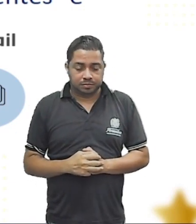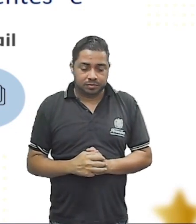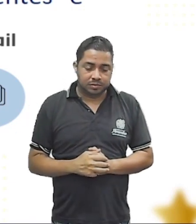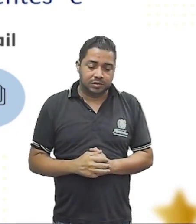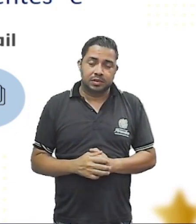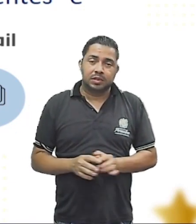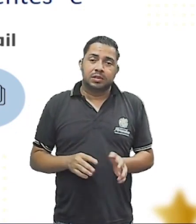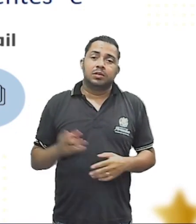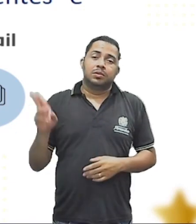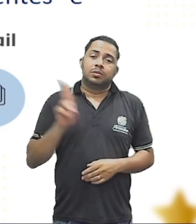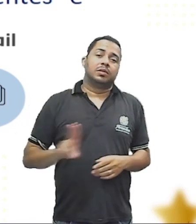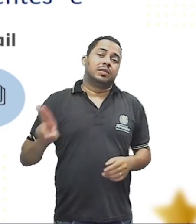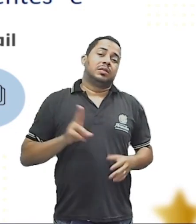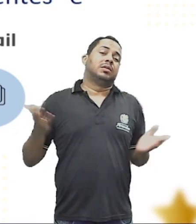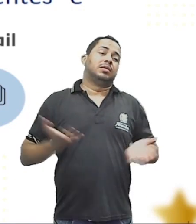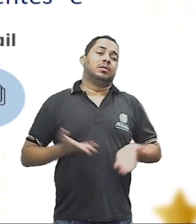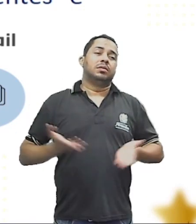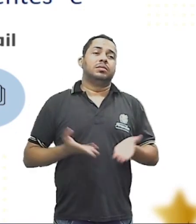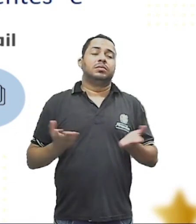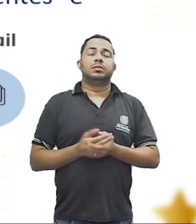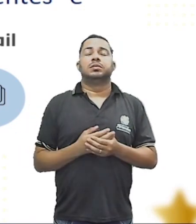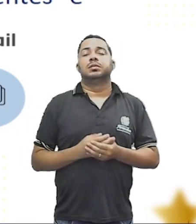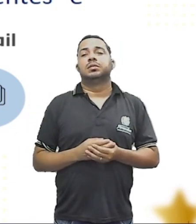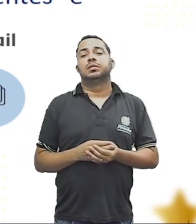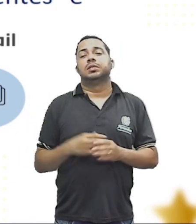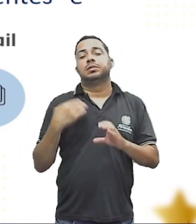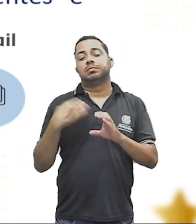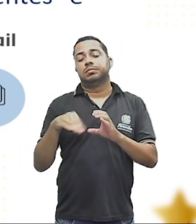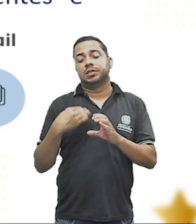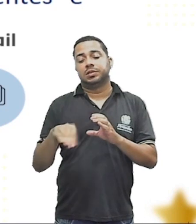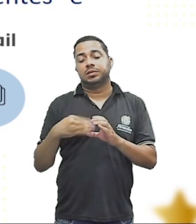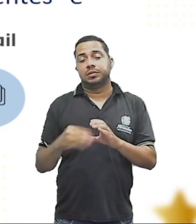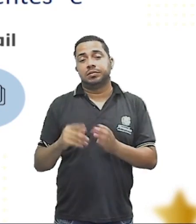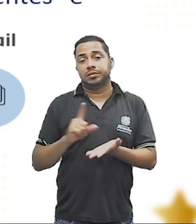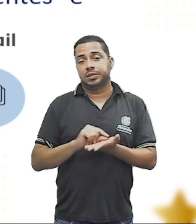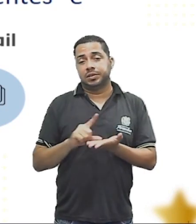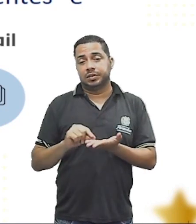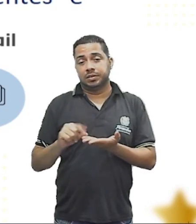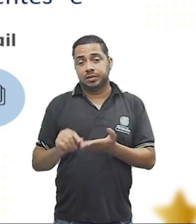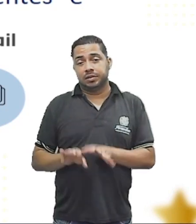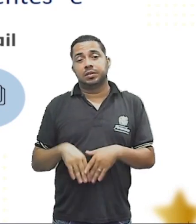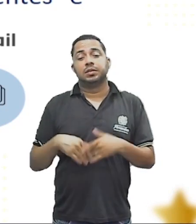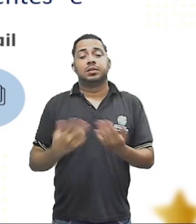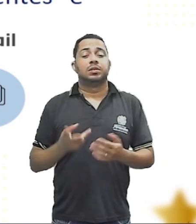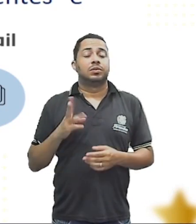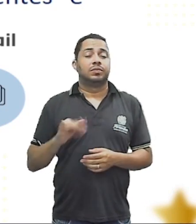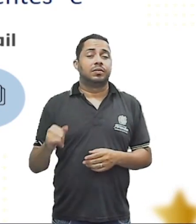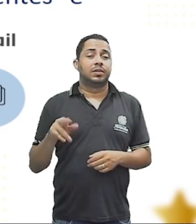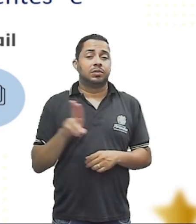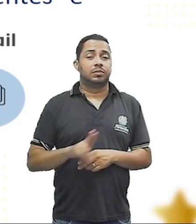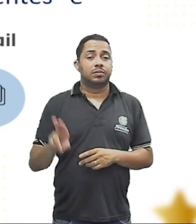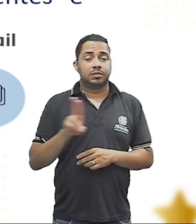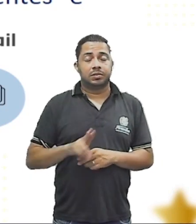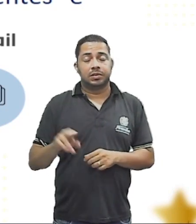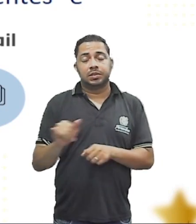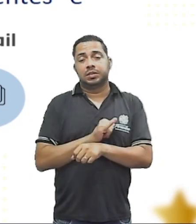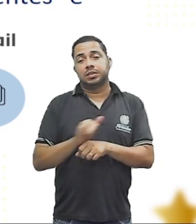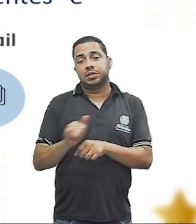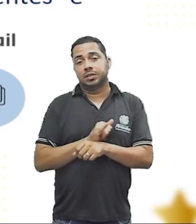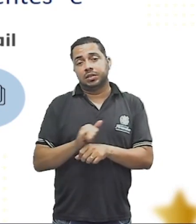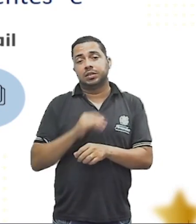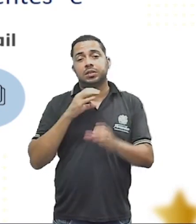sendo que utilizando agora de meios digitais, certo? Então, nós vamos utilizar estratégias